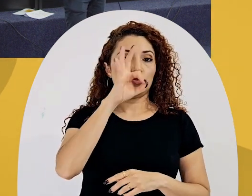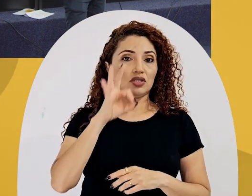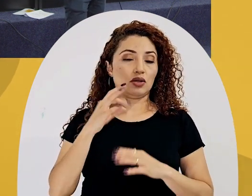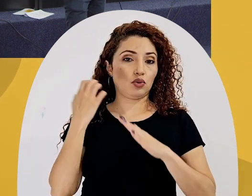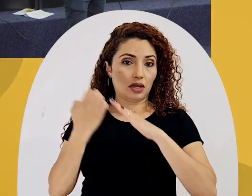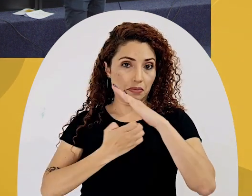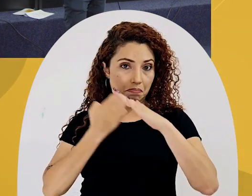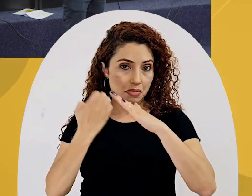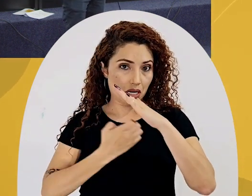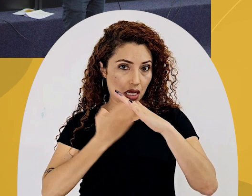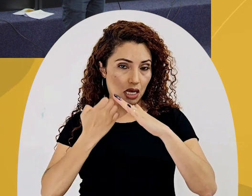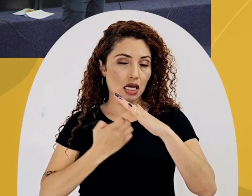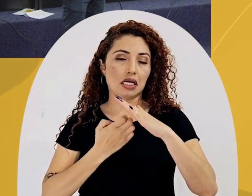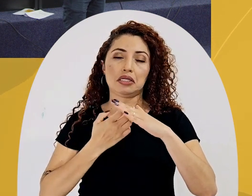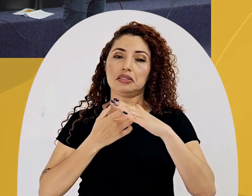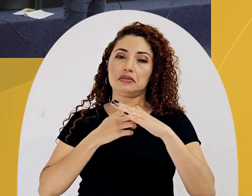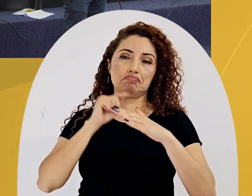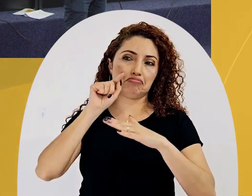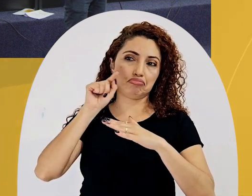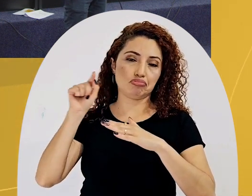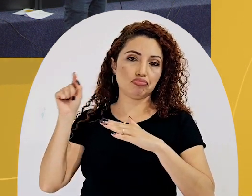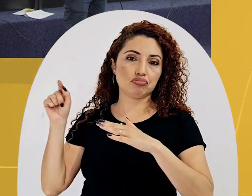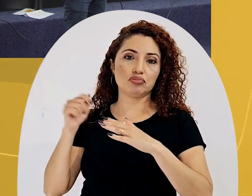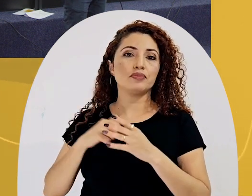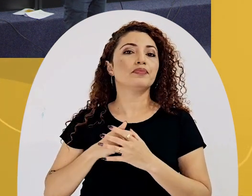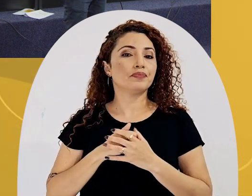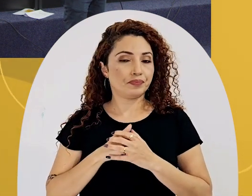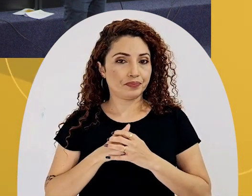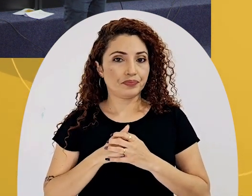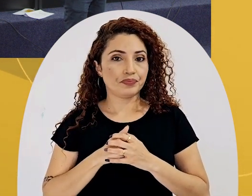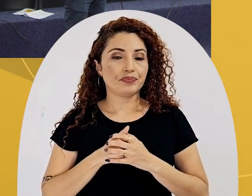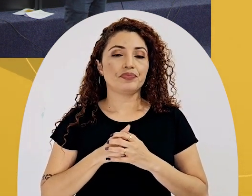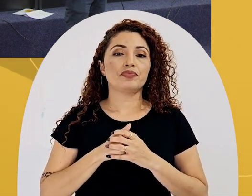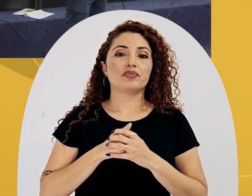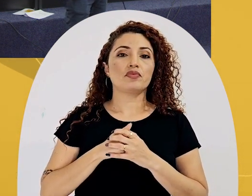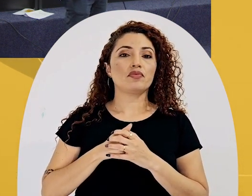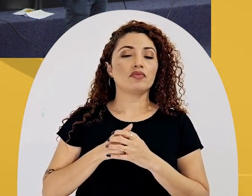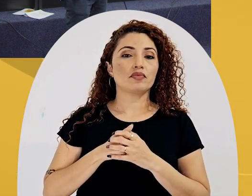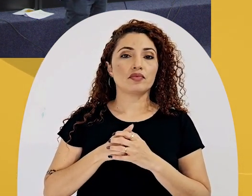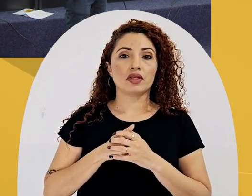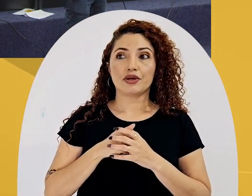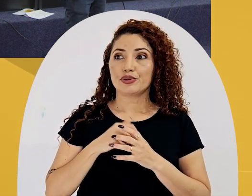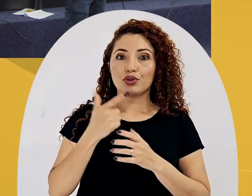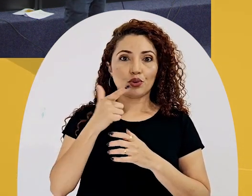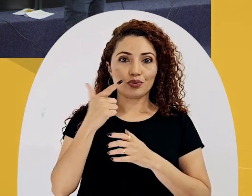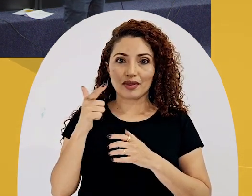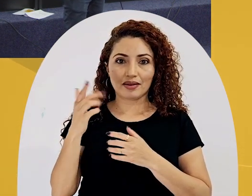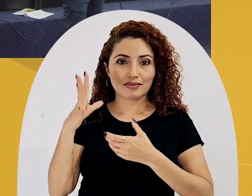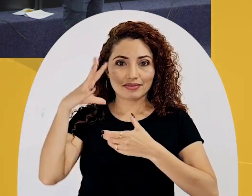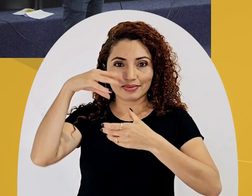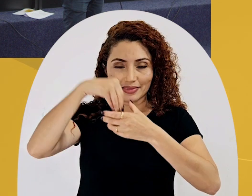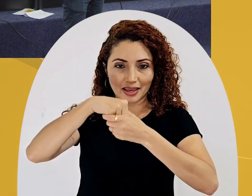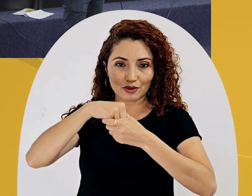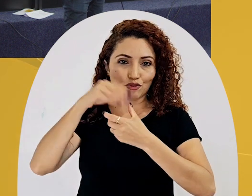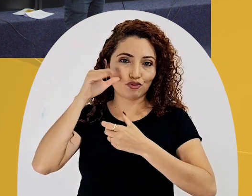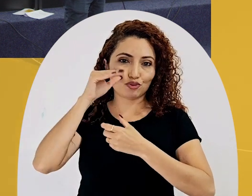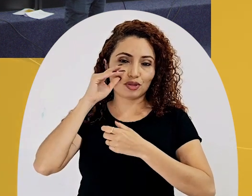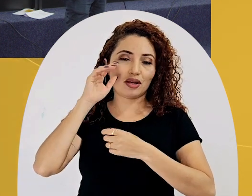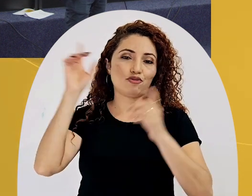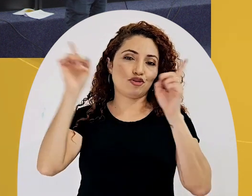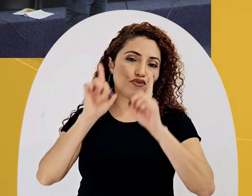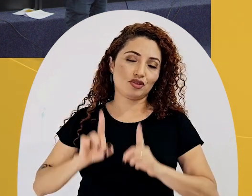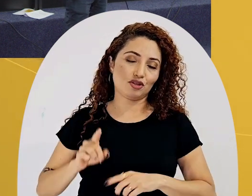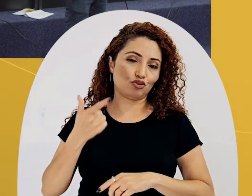29% das empresas, né, e das organizações não possuem nenhuma pessoa com deficiência.